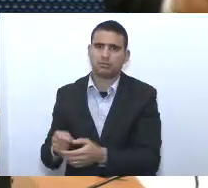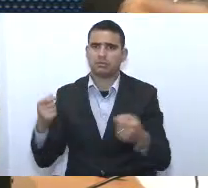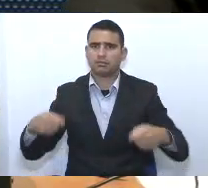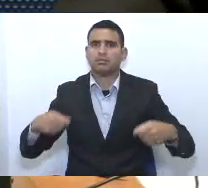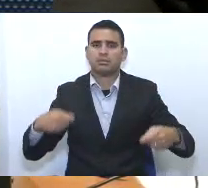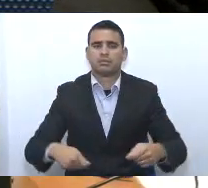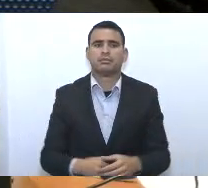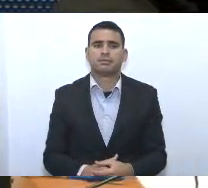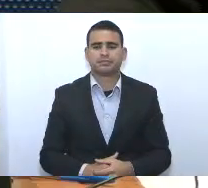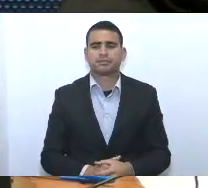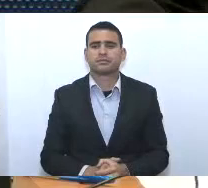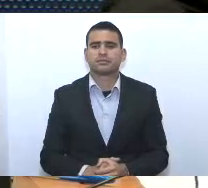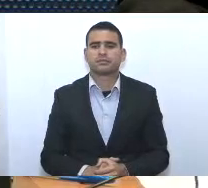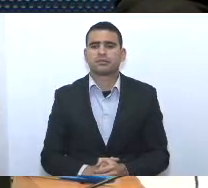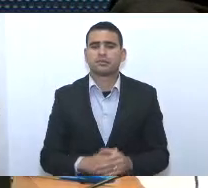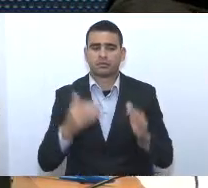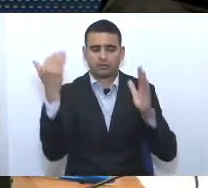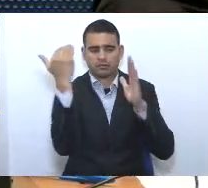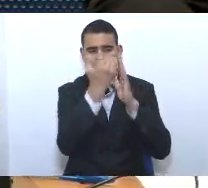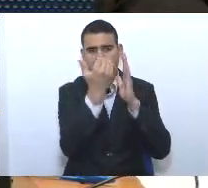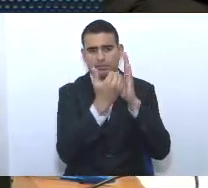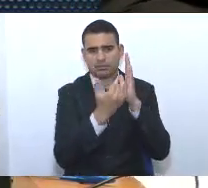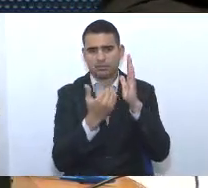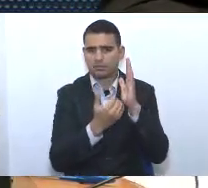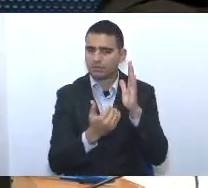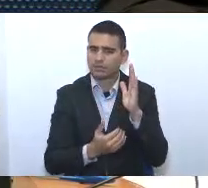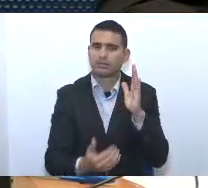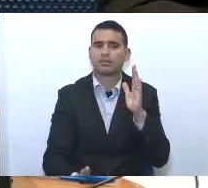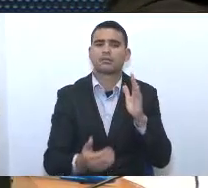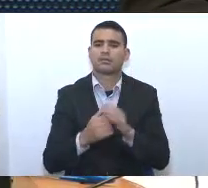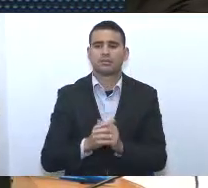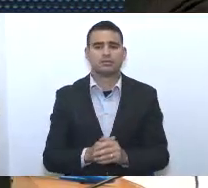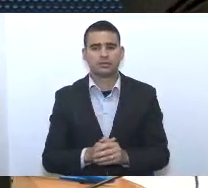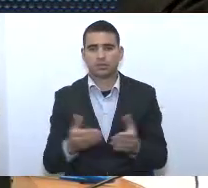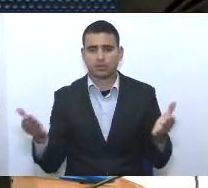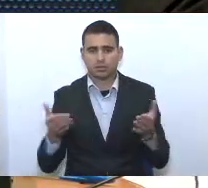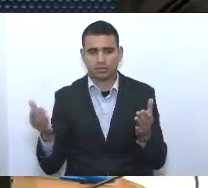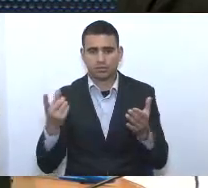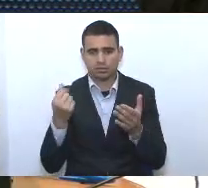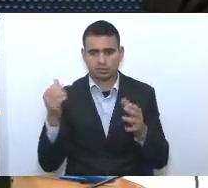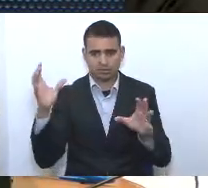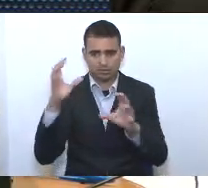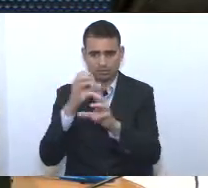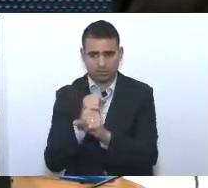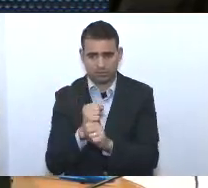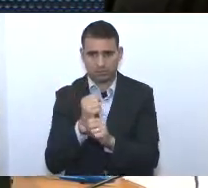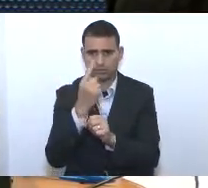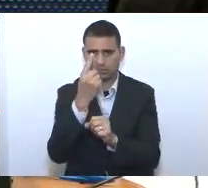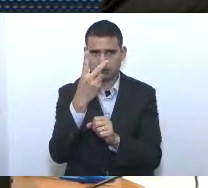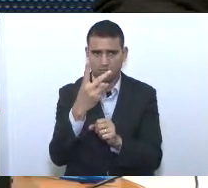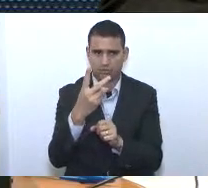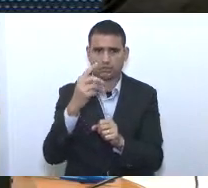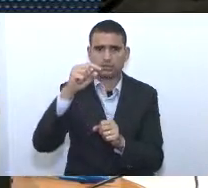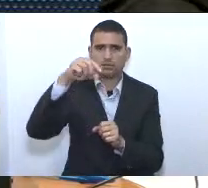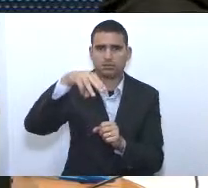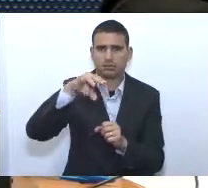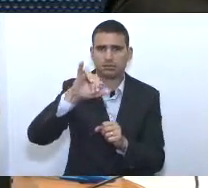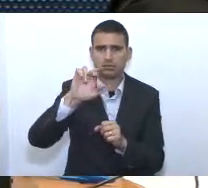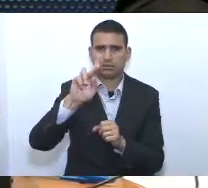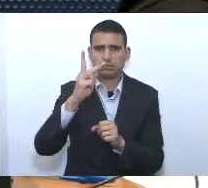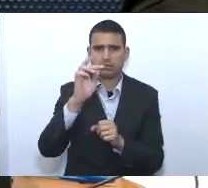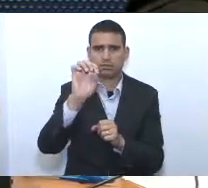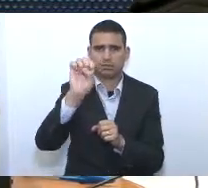secretaria, sendo subdividido em aluguéis, estagiários, telefonia, energia elétrica, água,